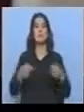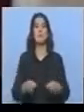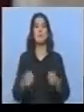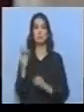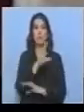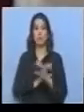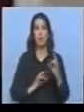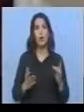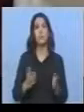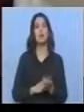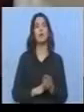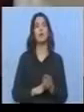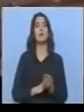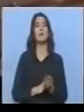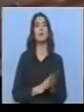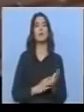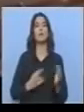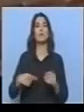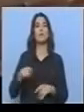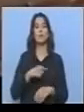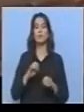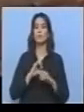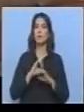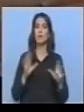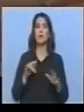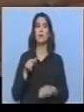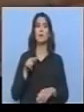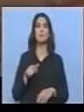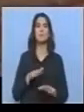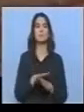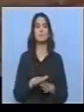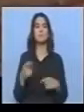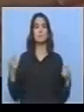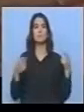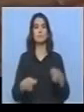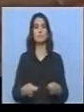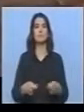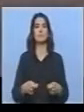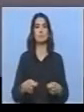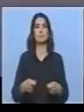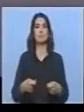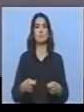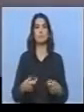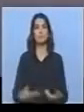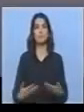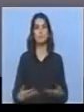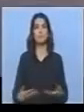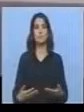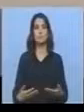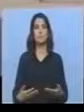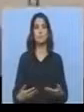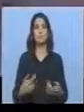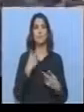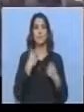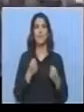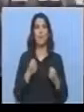europeu. Nós estamos claramente neste quadro de financiamento no atual, estamos francamente